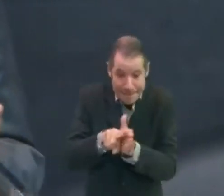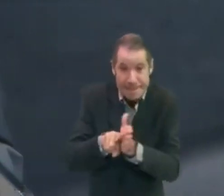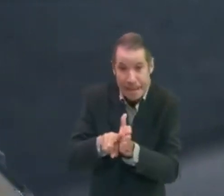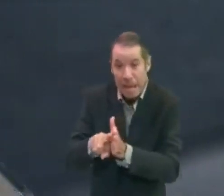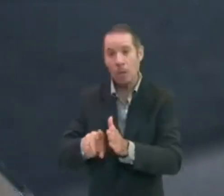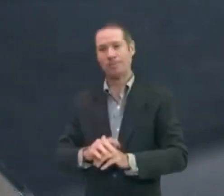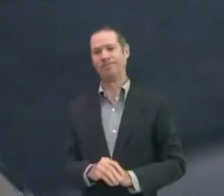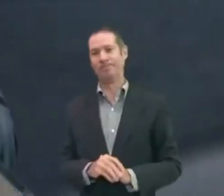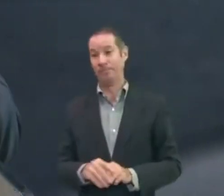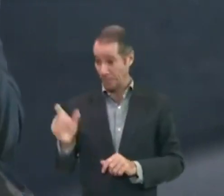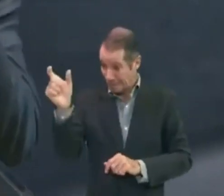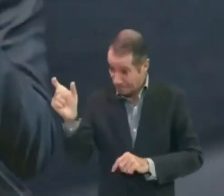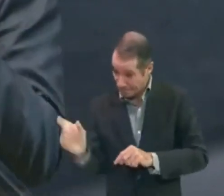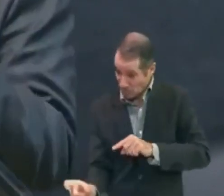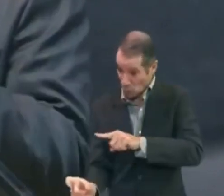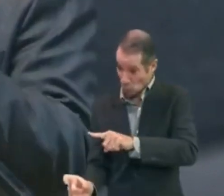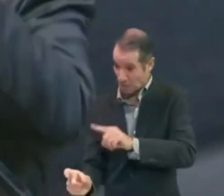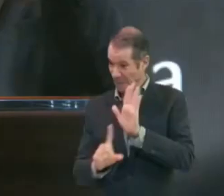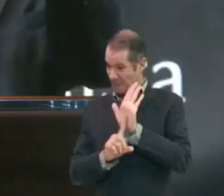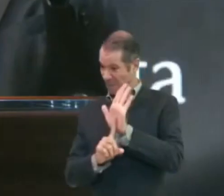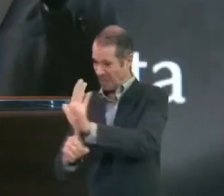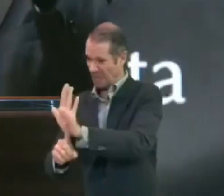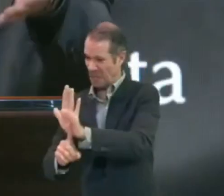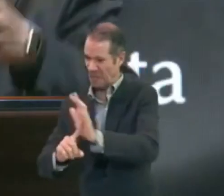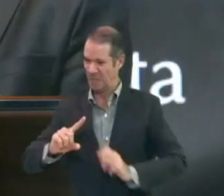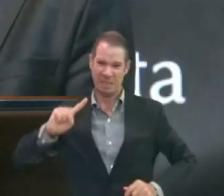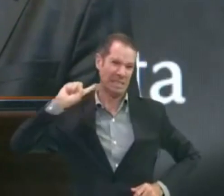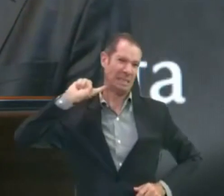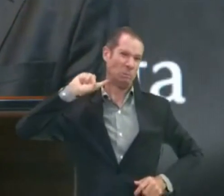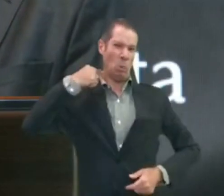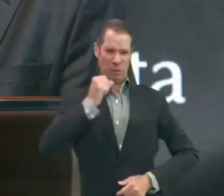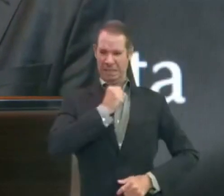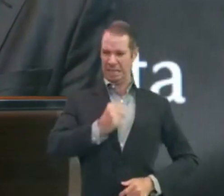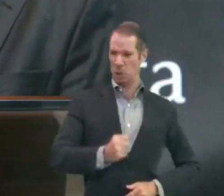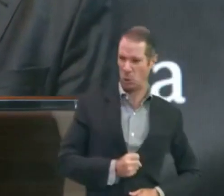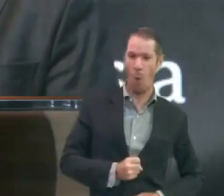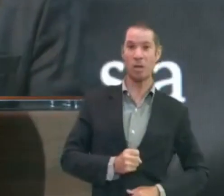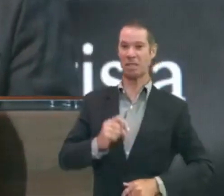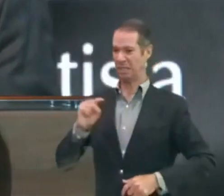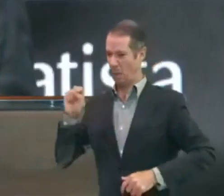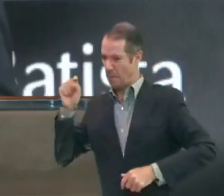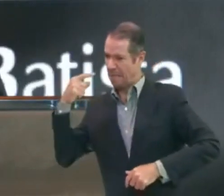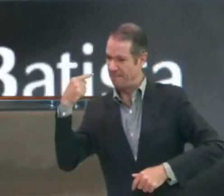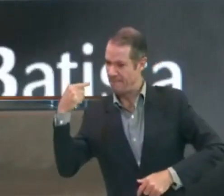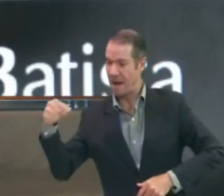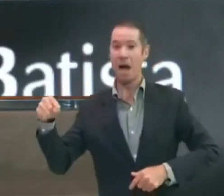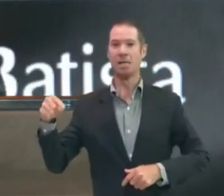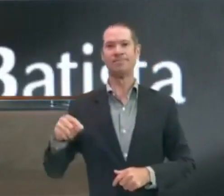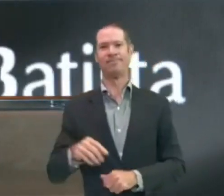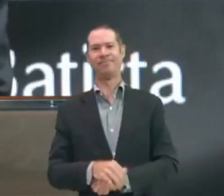tá, ele era declarado imundo pelo sacerdote. E ele andava